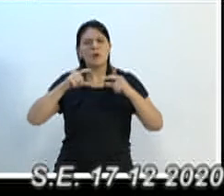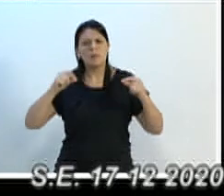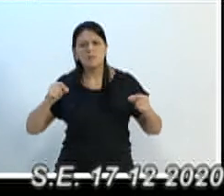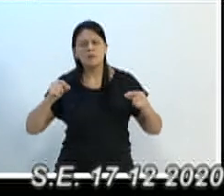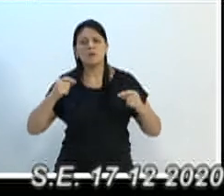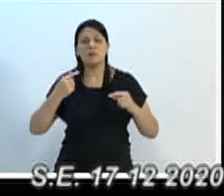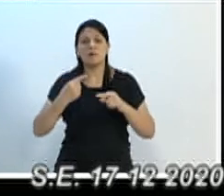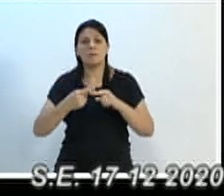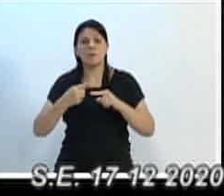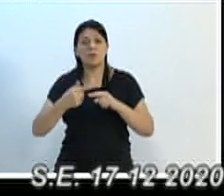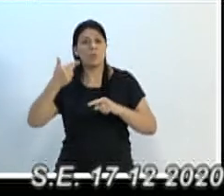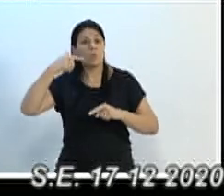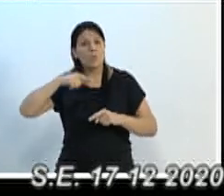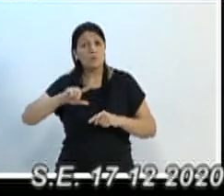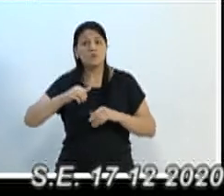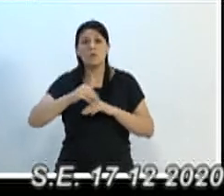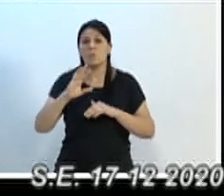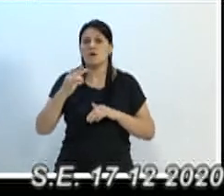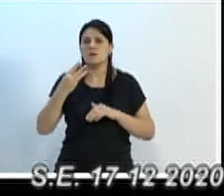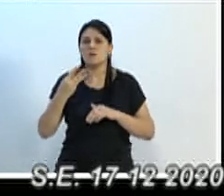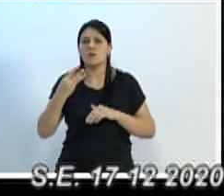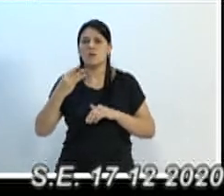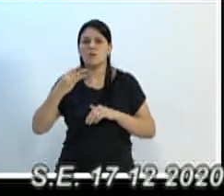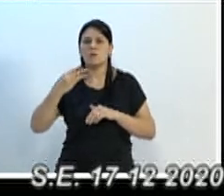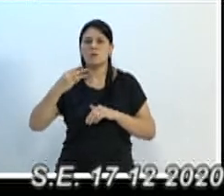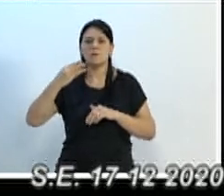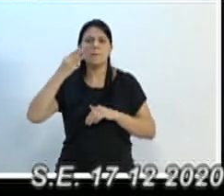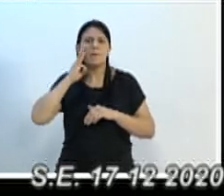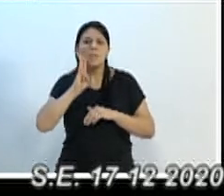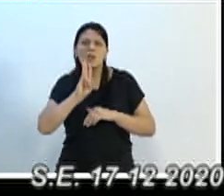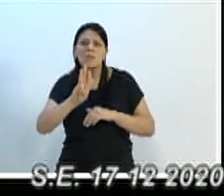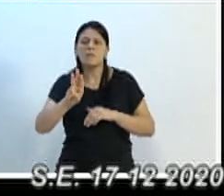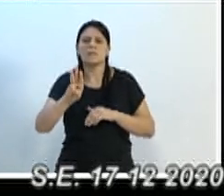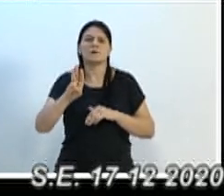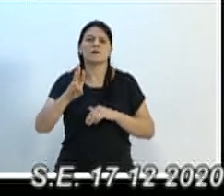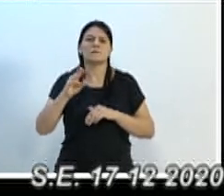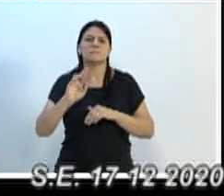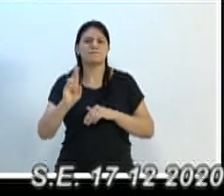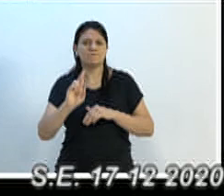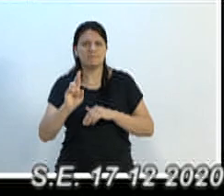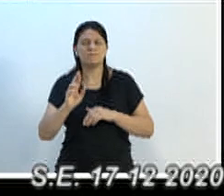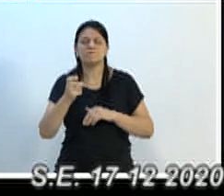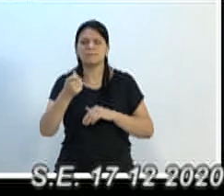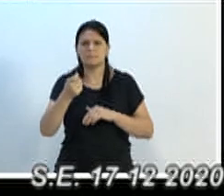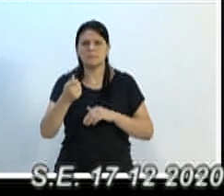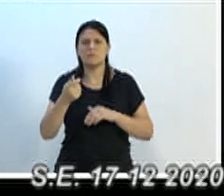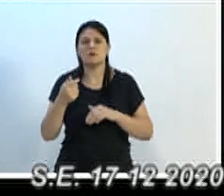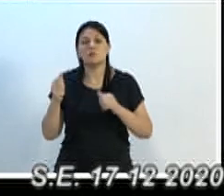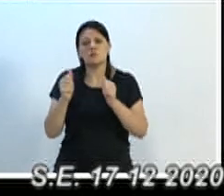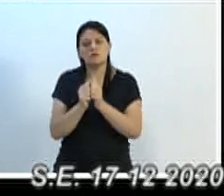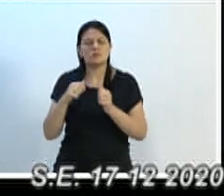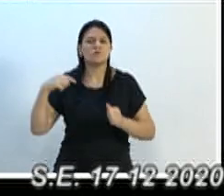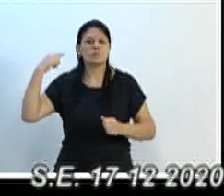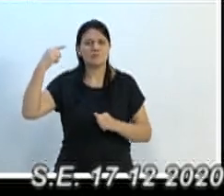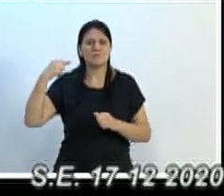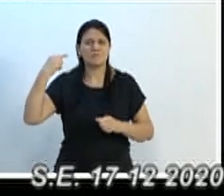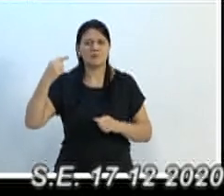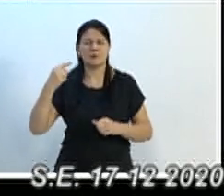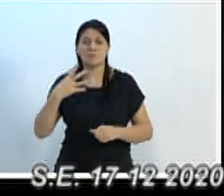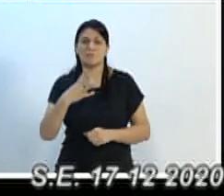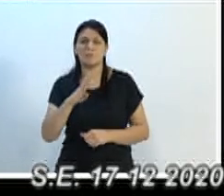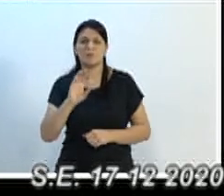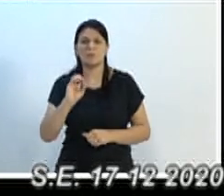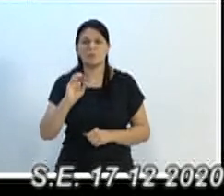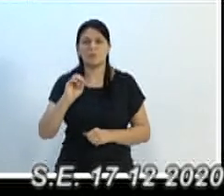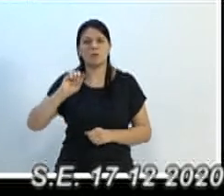recursos com os deputados, deputado Jorge Butter, deputado senador Jorginho Melo. E R$ 400 é uma boa